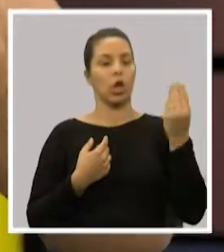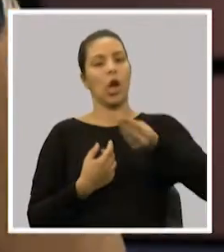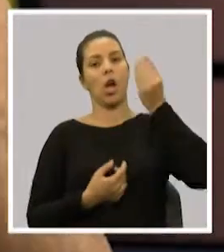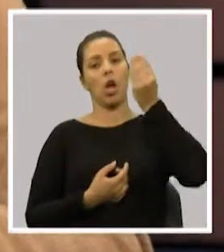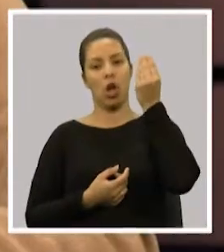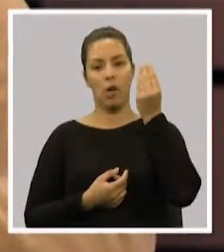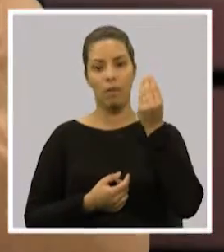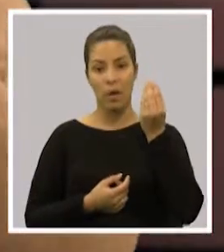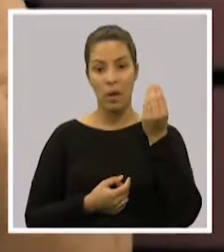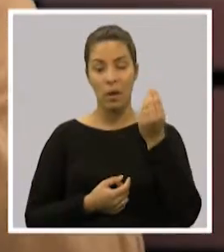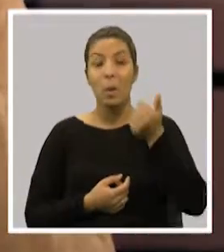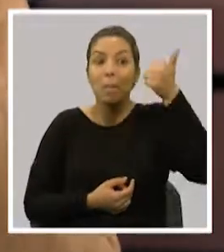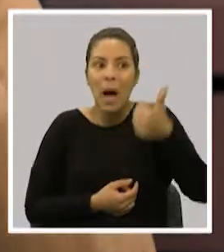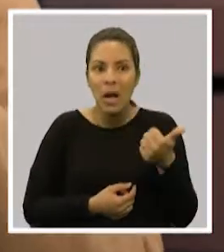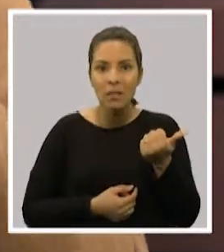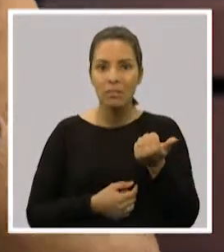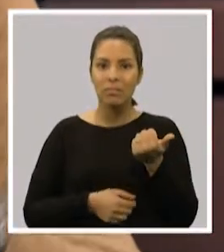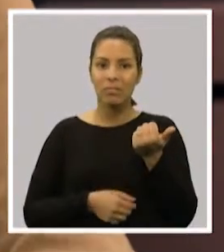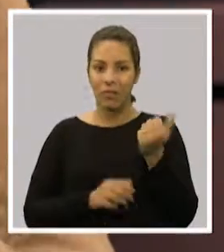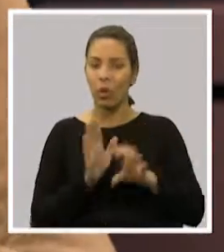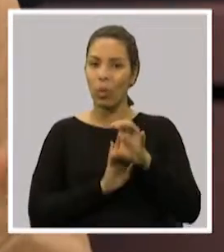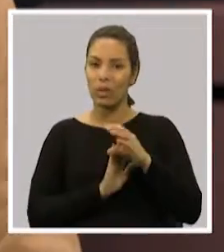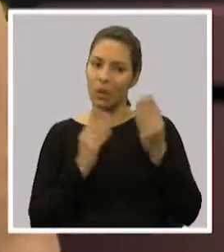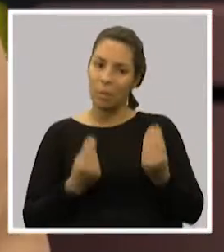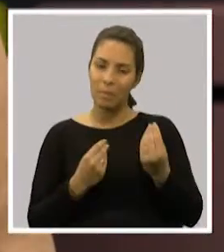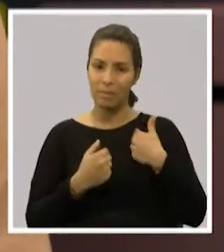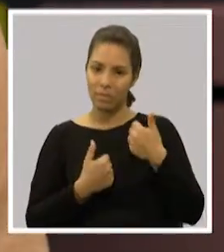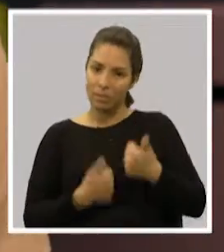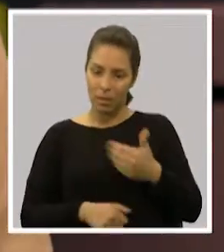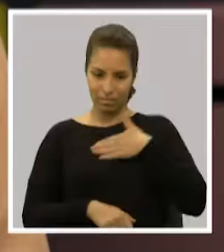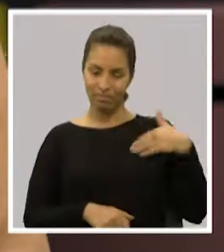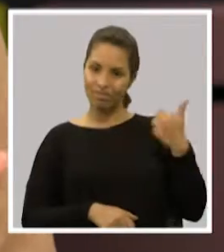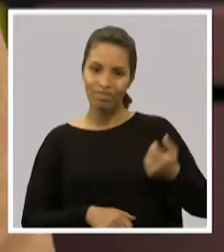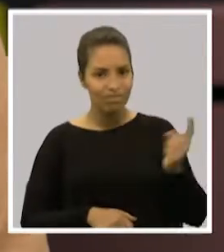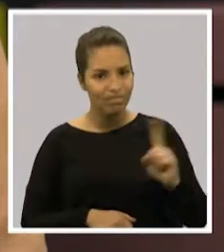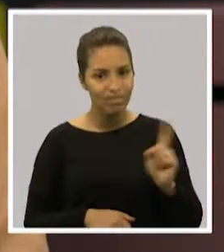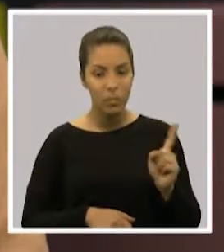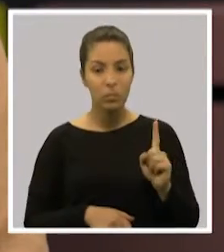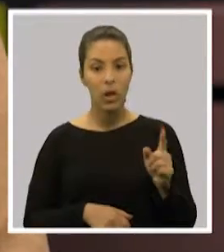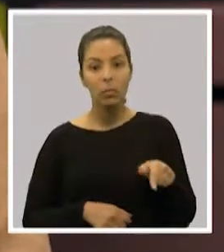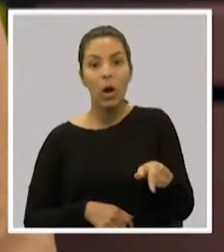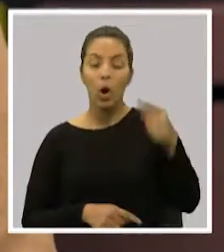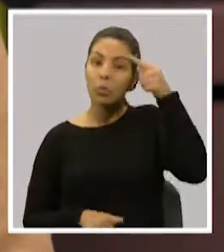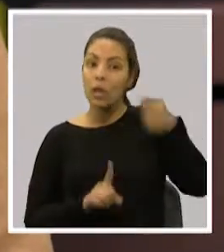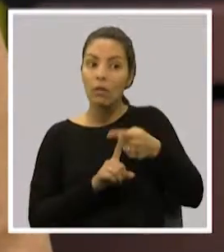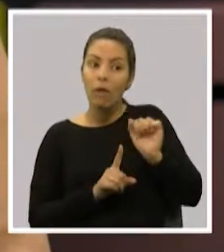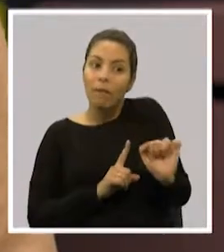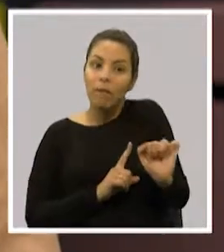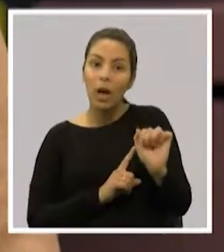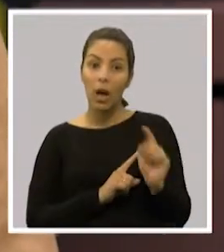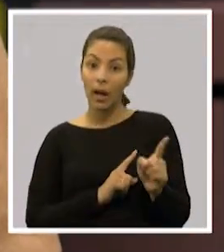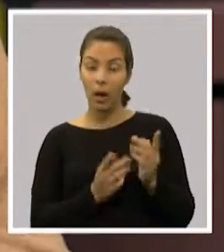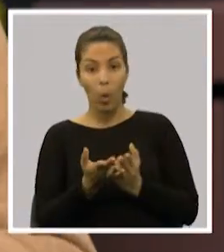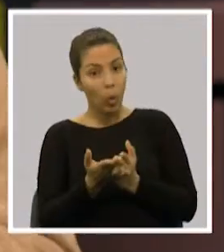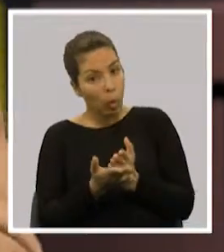que, enfim, como se o Papa já não estava em condições de governar neste sentido. Mas se o Papa tinha um critério, e esse